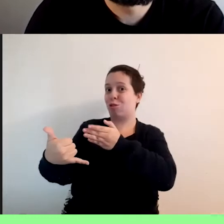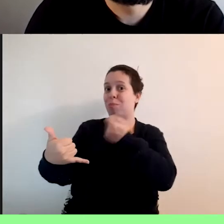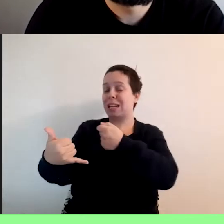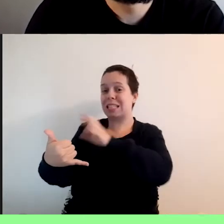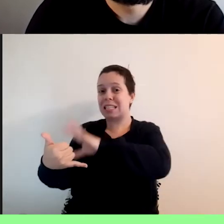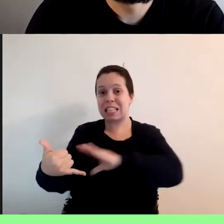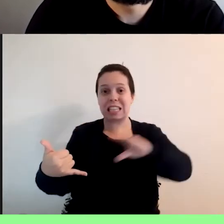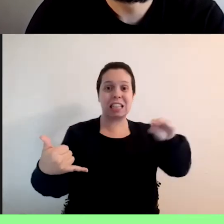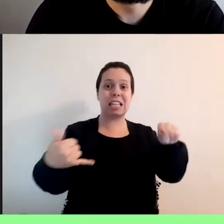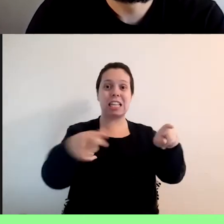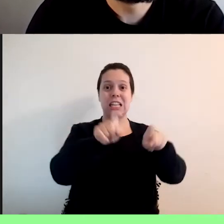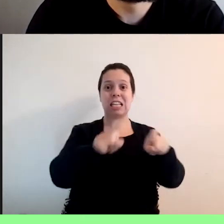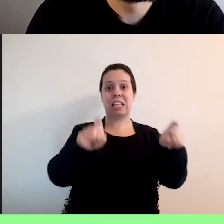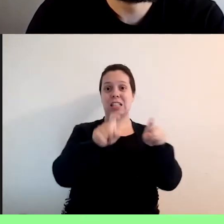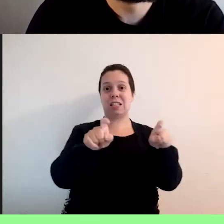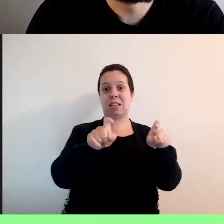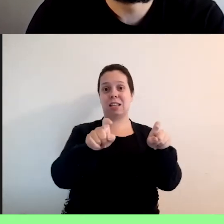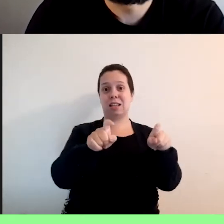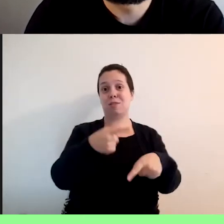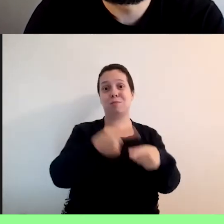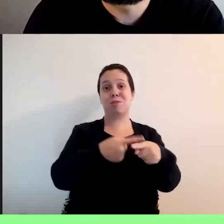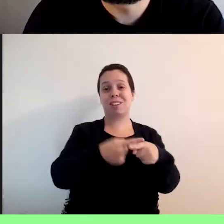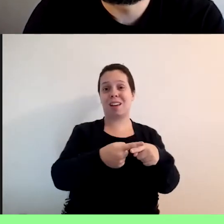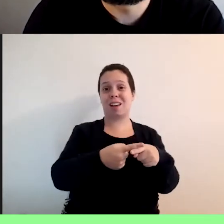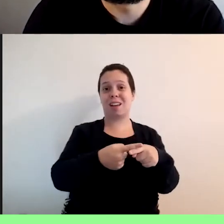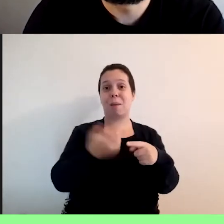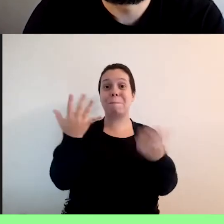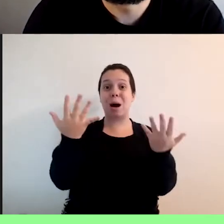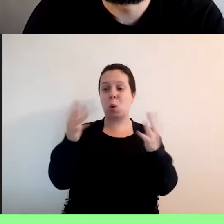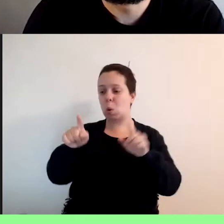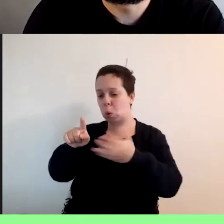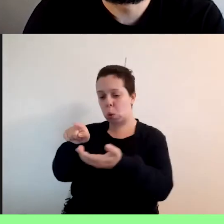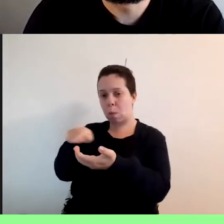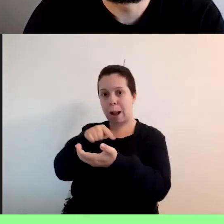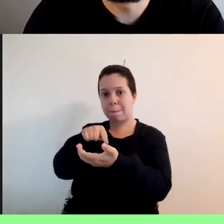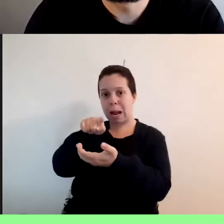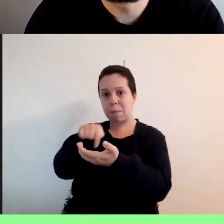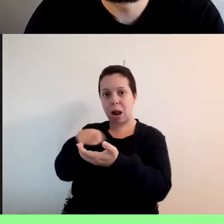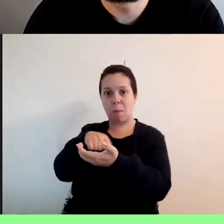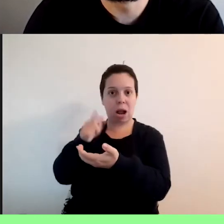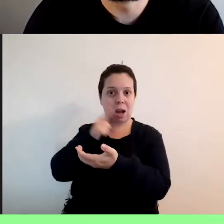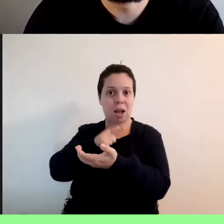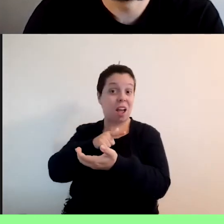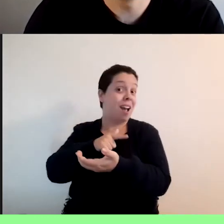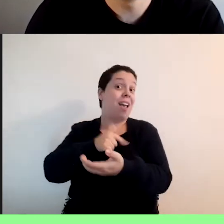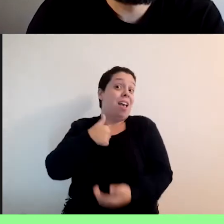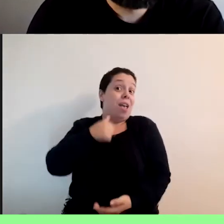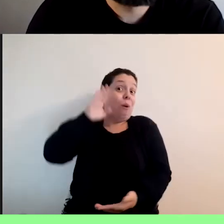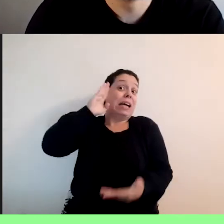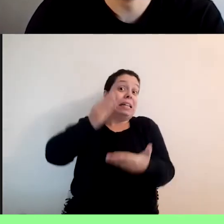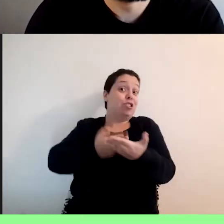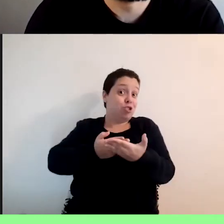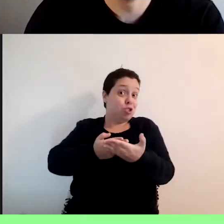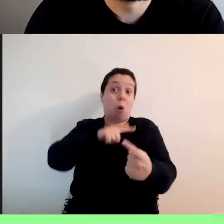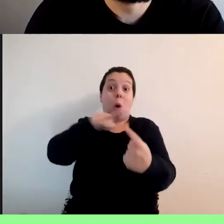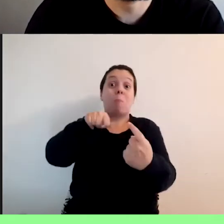conseguem usar uma interface mobile com as mãos. Acredito que não foi pensado para isso, né? Pode